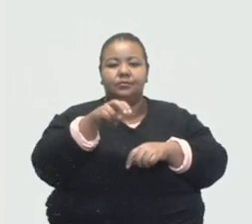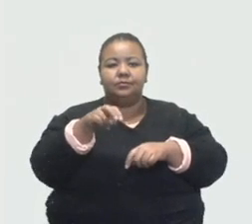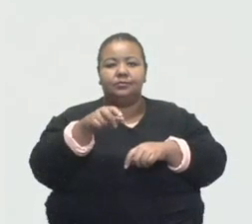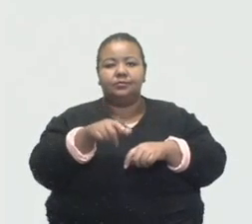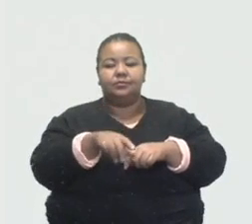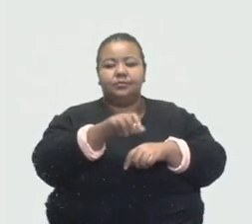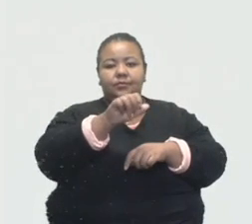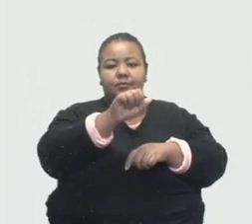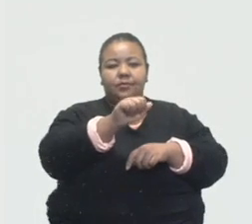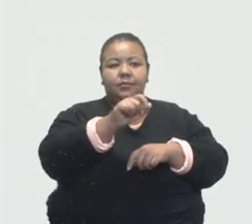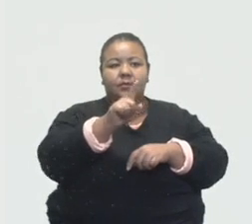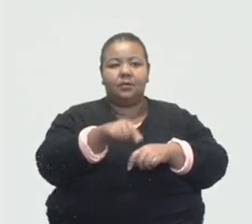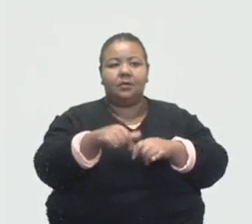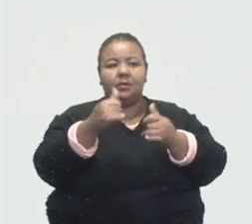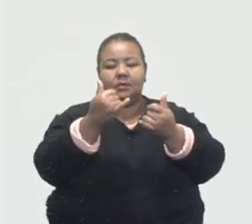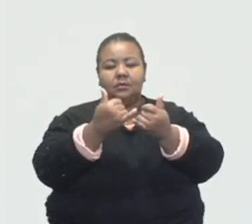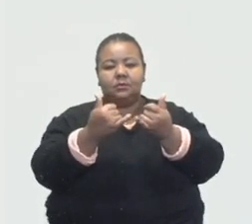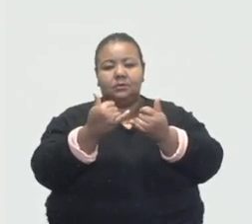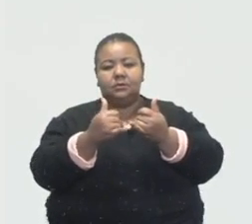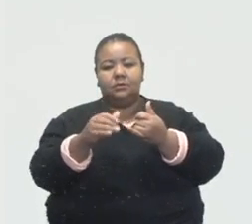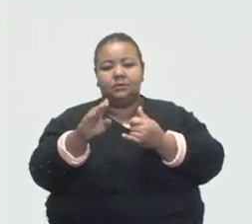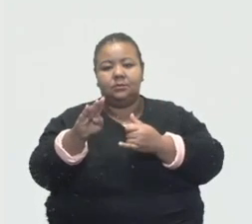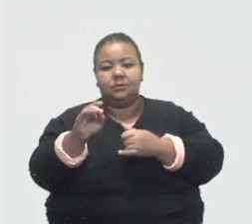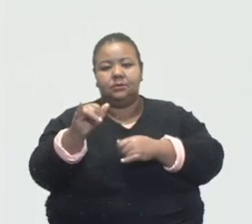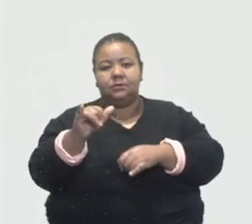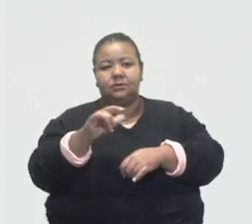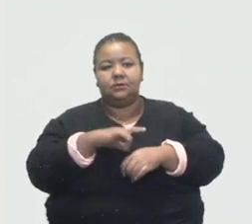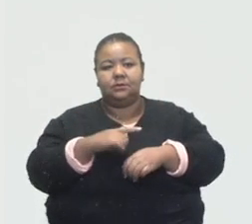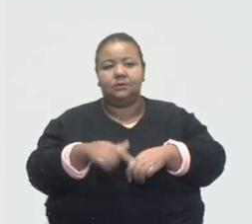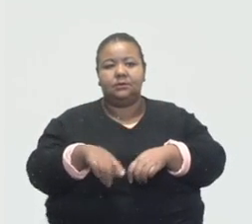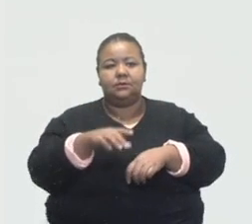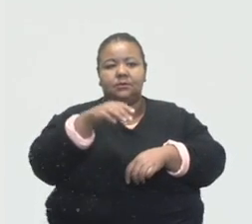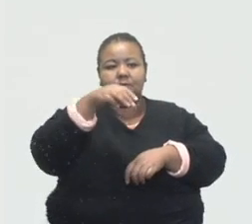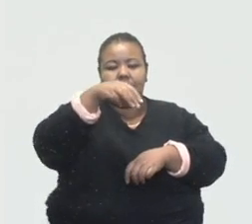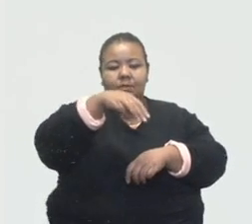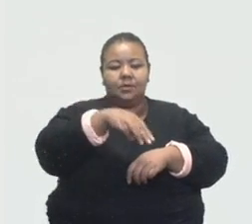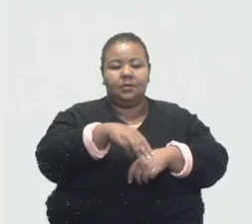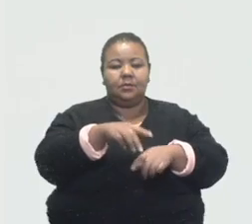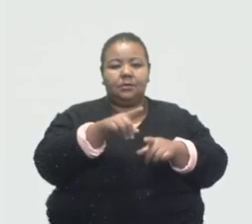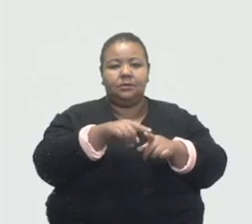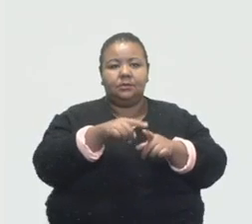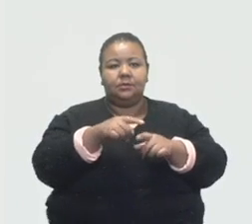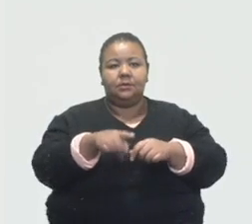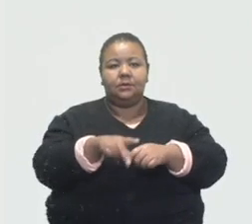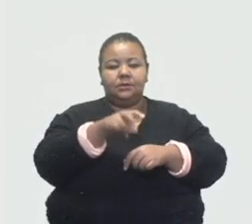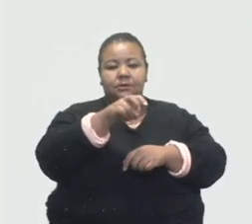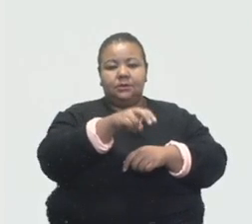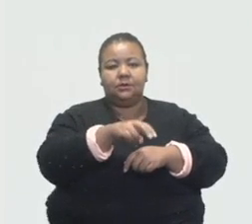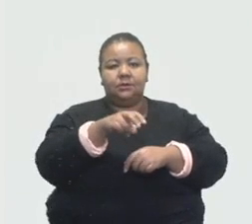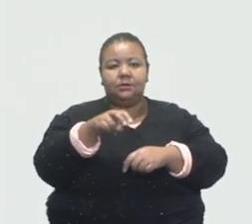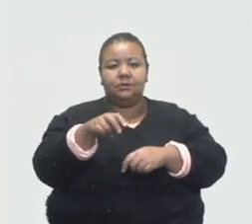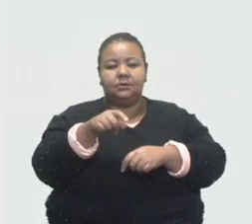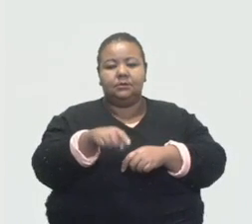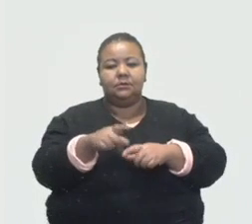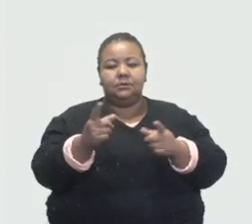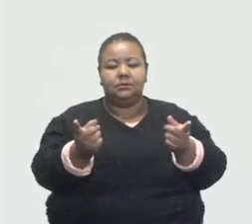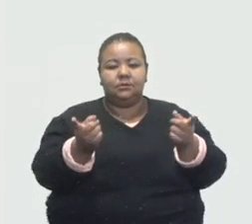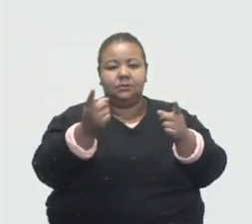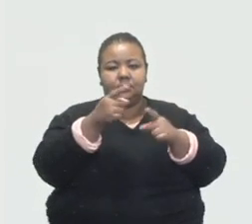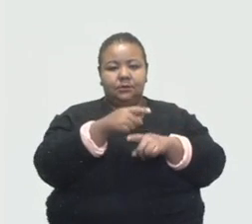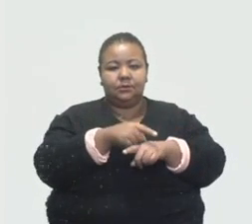A é semelhante a B se existe uma matriz M, também de ordem NN,